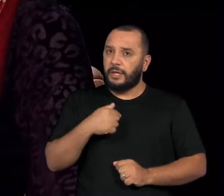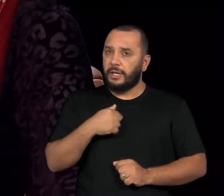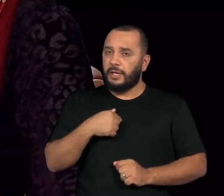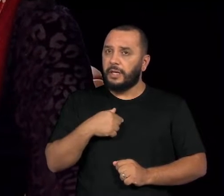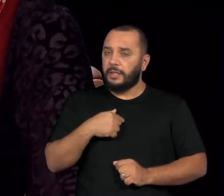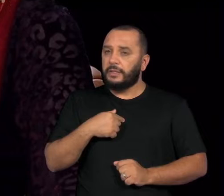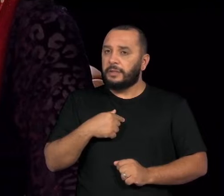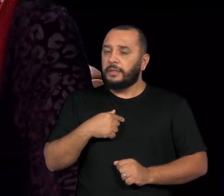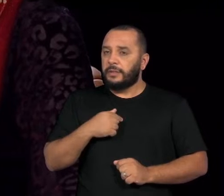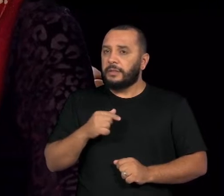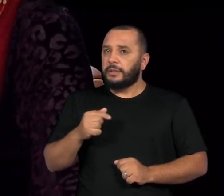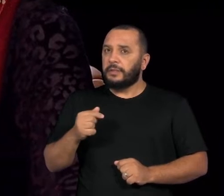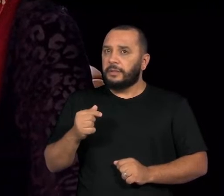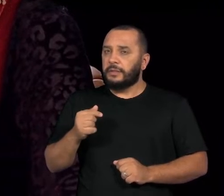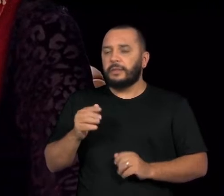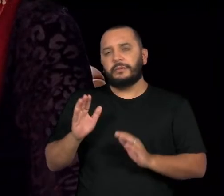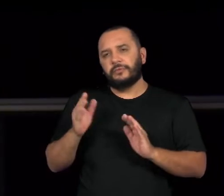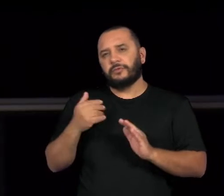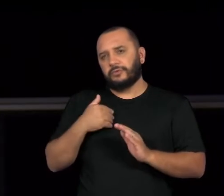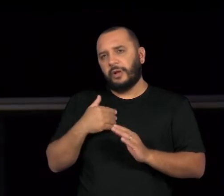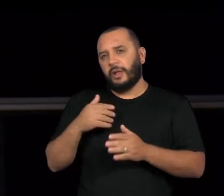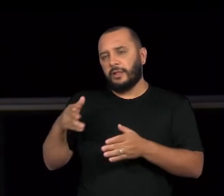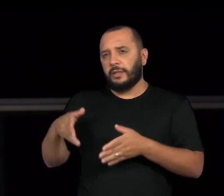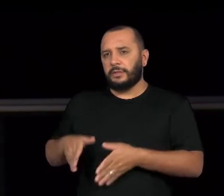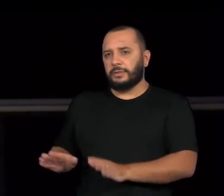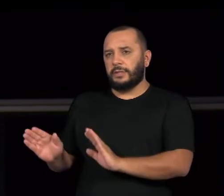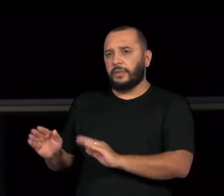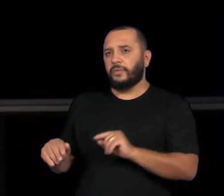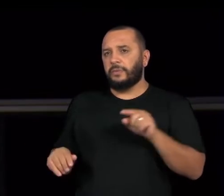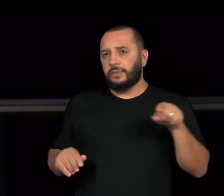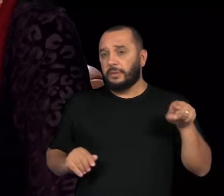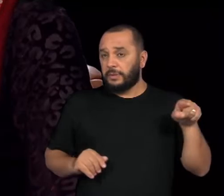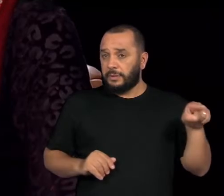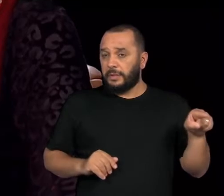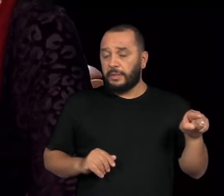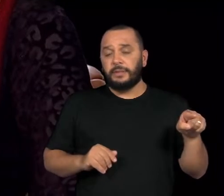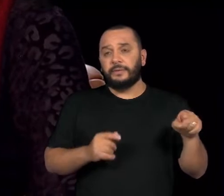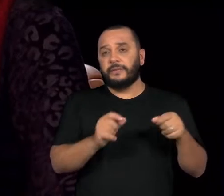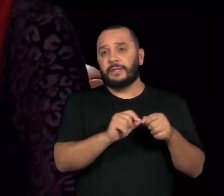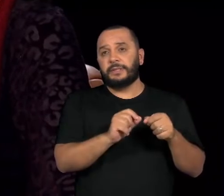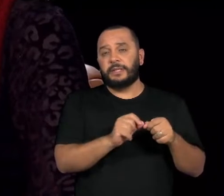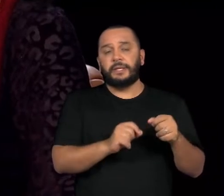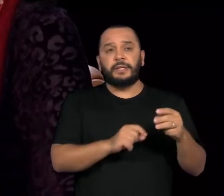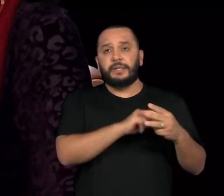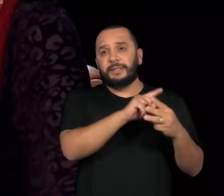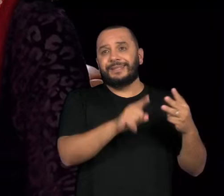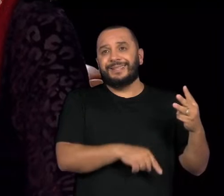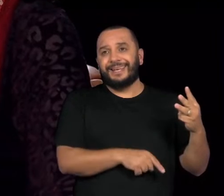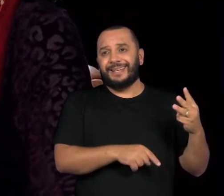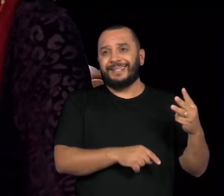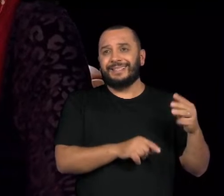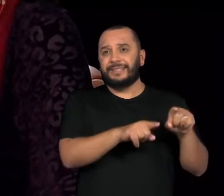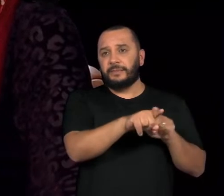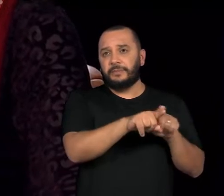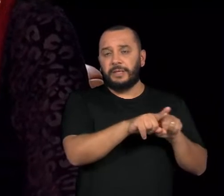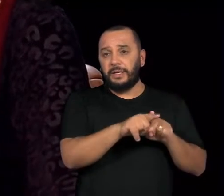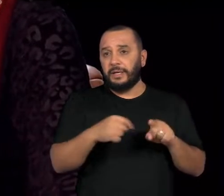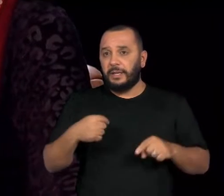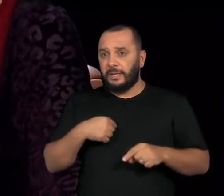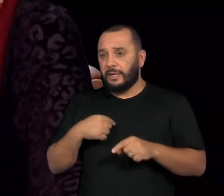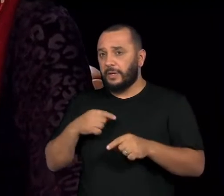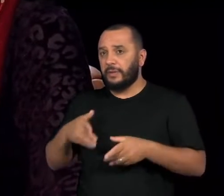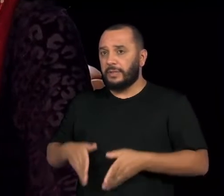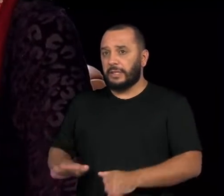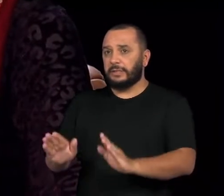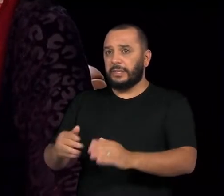e eles iam fazer As Três Irmãs do Tchekhov, que fizeram. E eu estava amamentando e eu não tinha condição